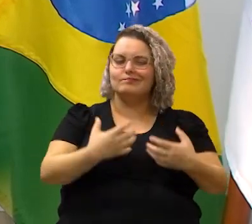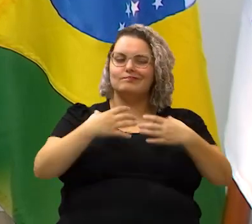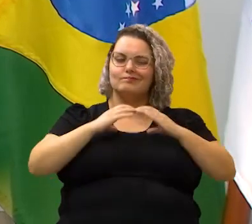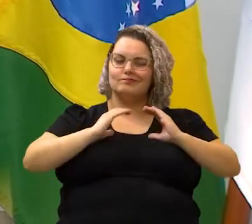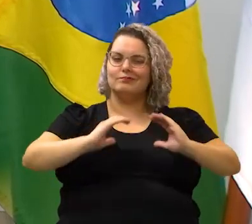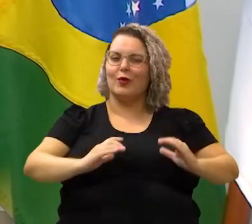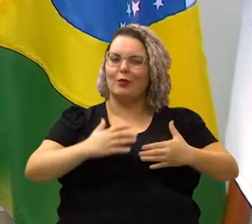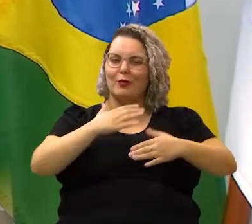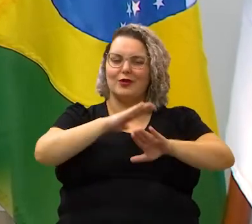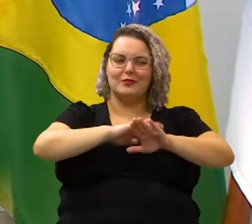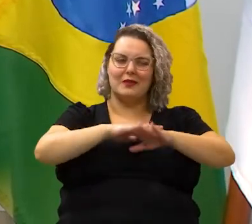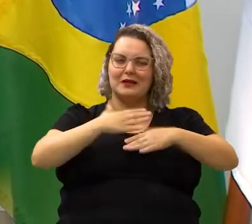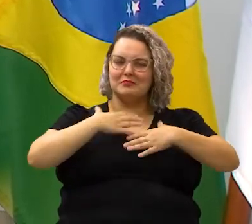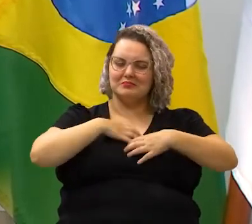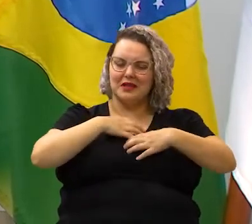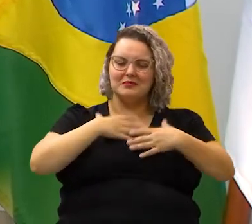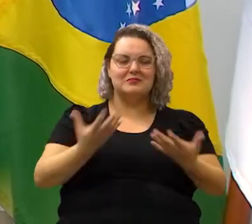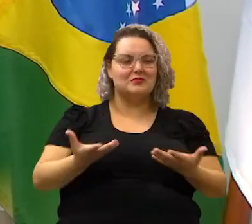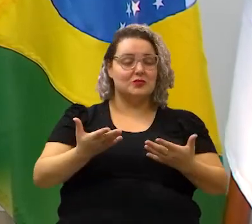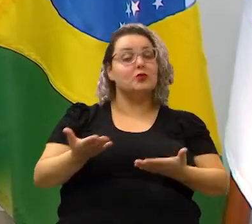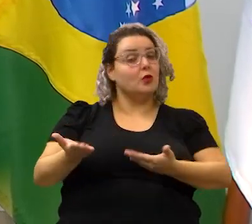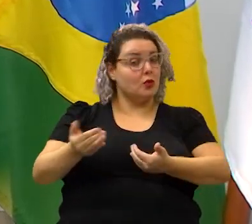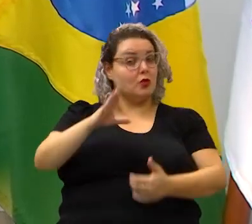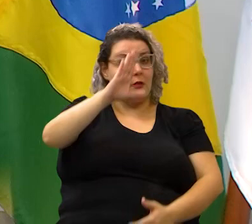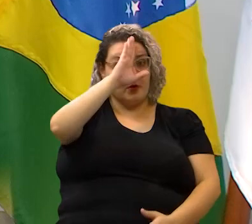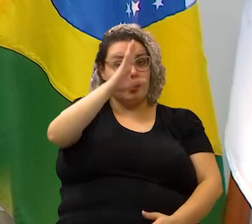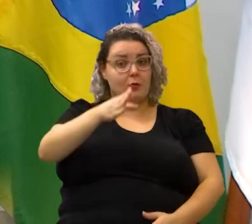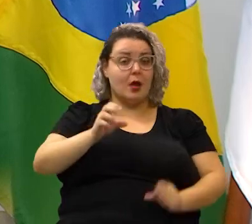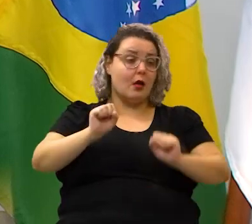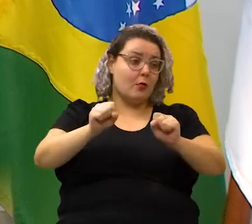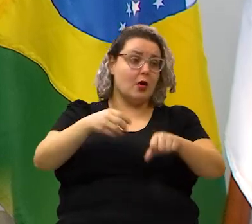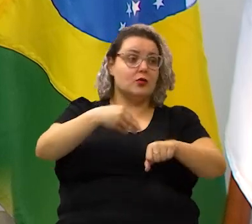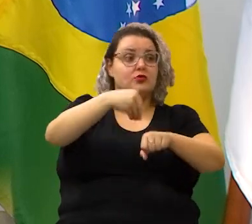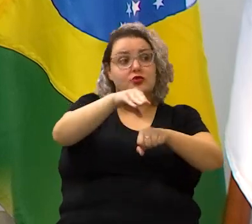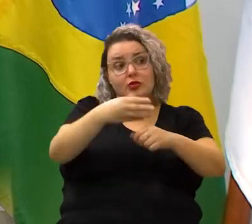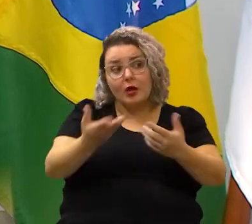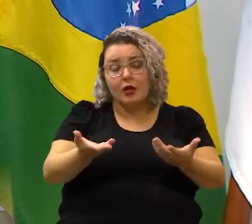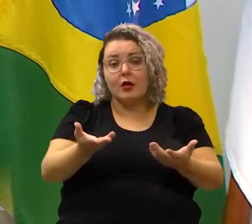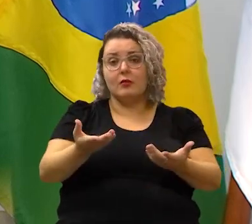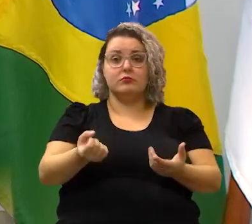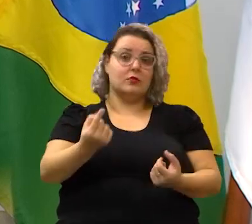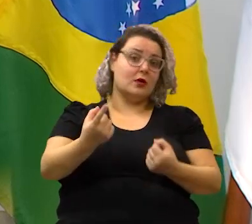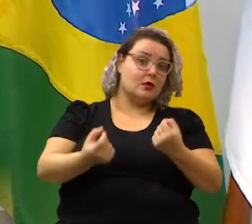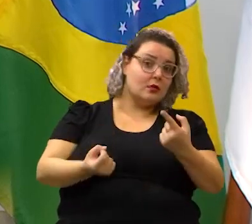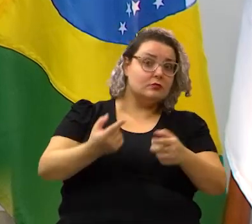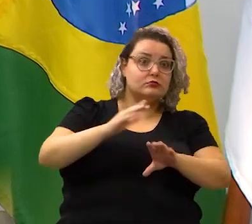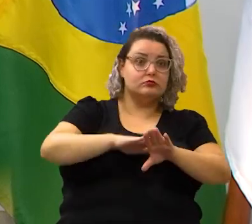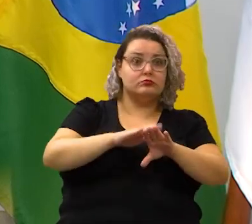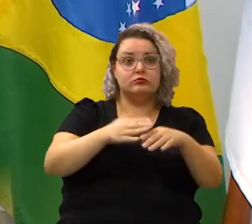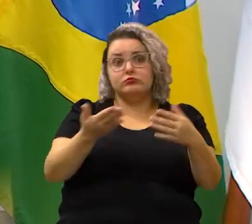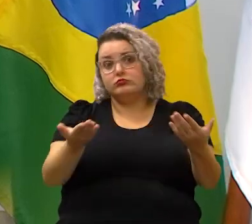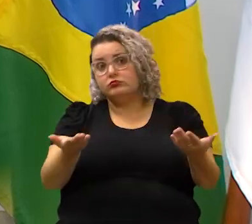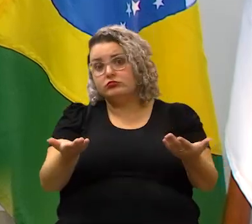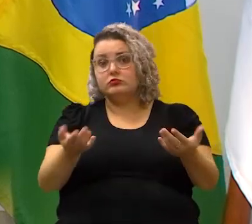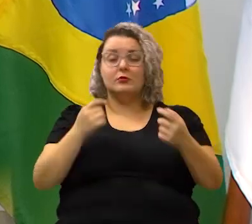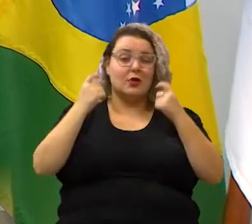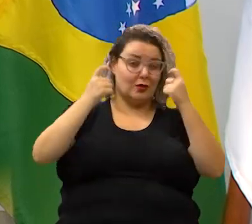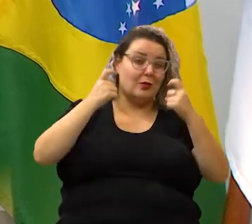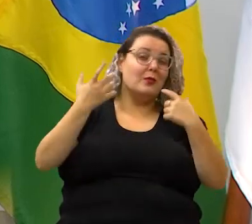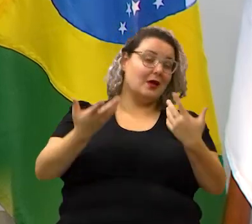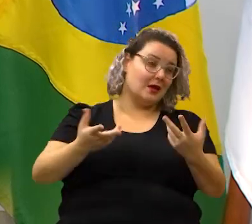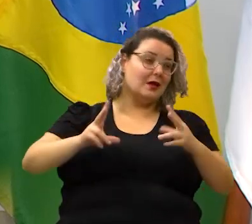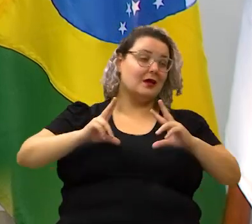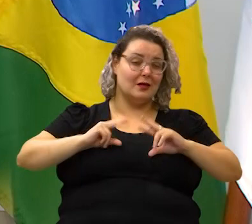né de comportamento dos jovens principalmente que possam indicar alguma atitude